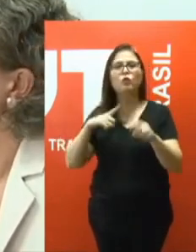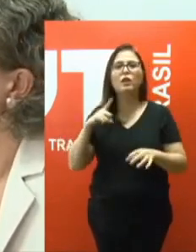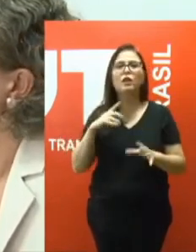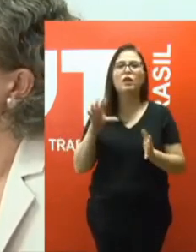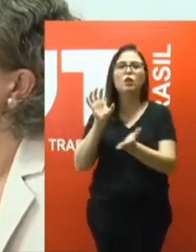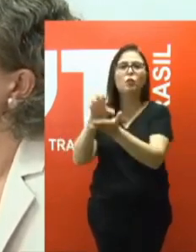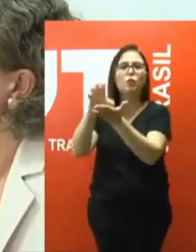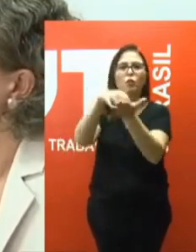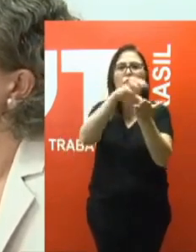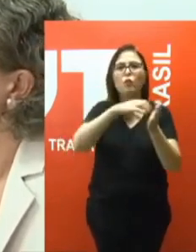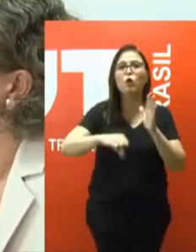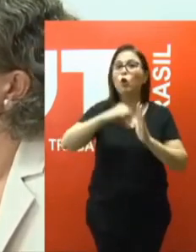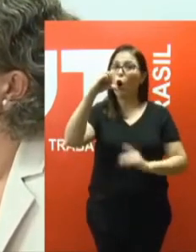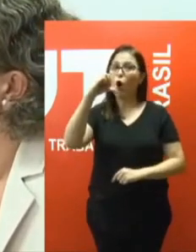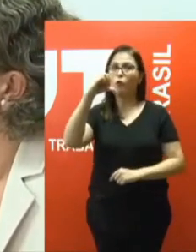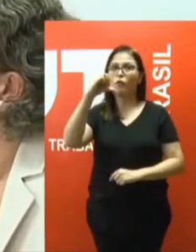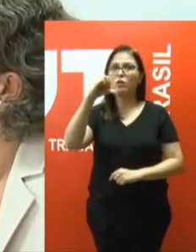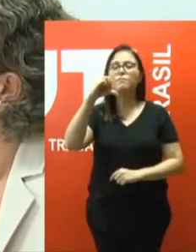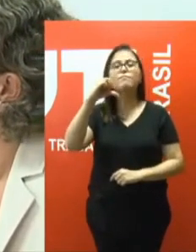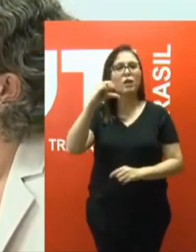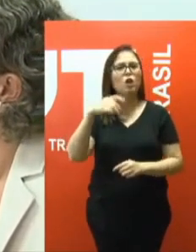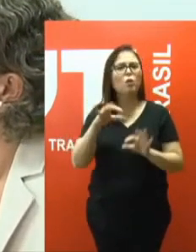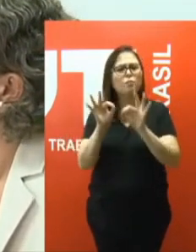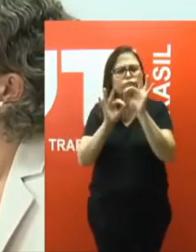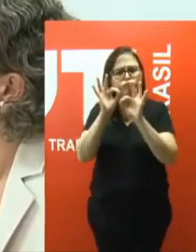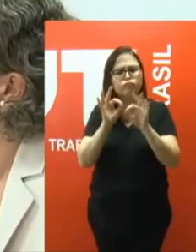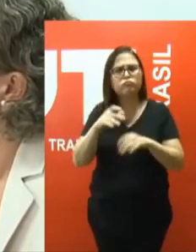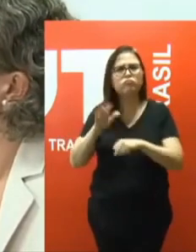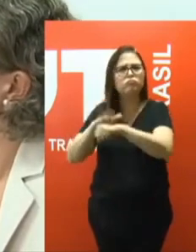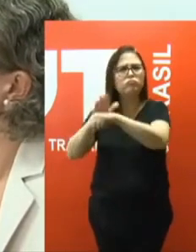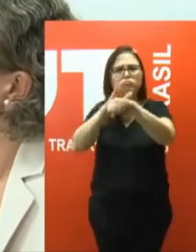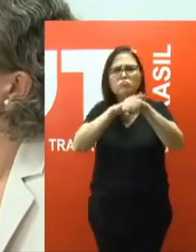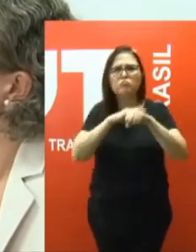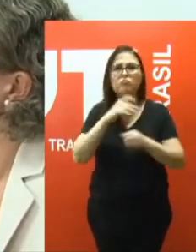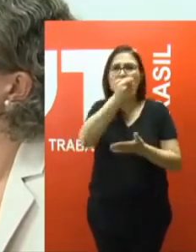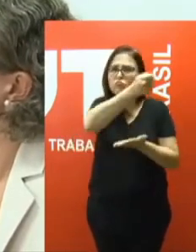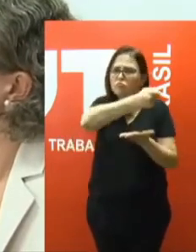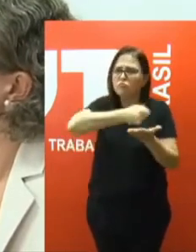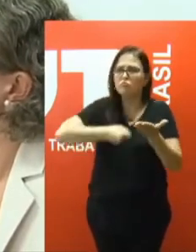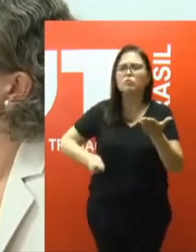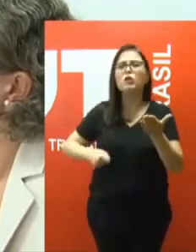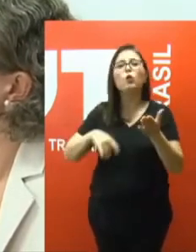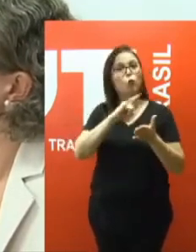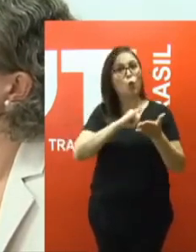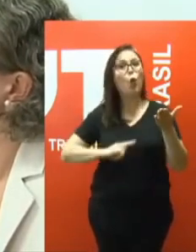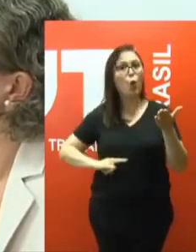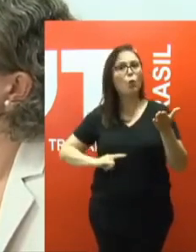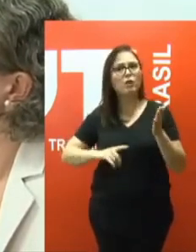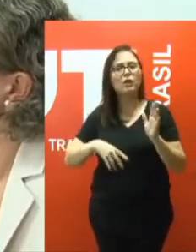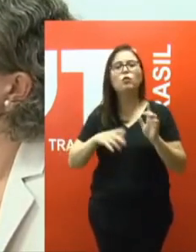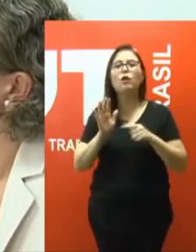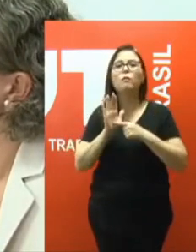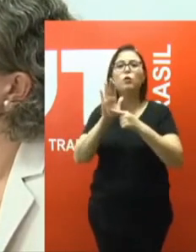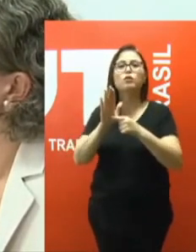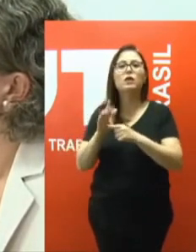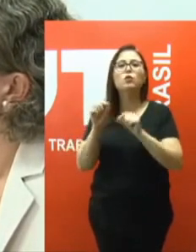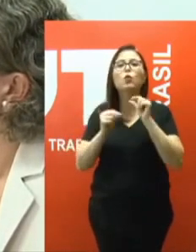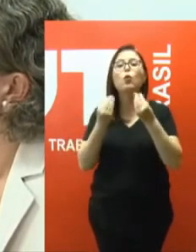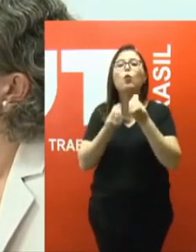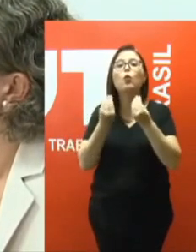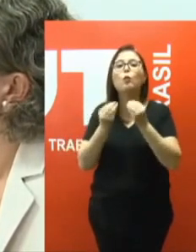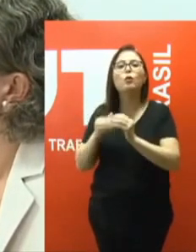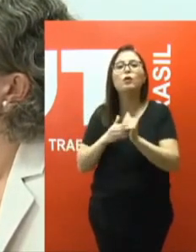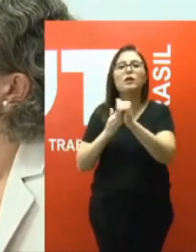9 centrais sindicais, nós construímos um documento unitário, né, com propostas, né, com pauta emergencial, mas também apontando para o futuro. E